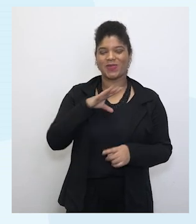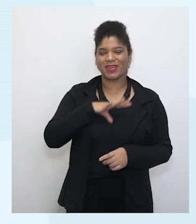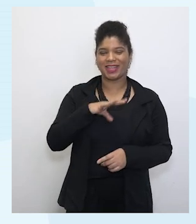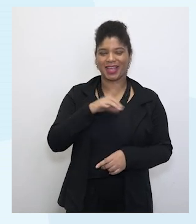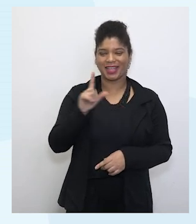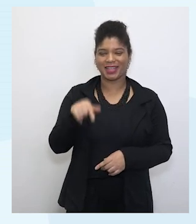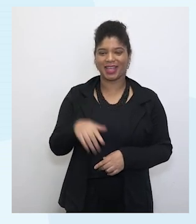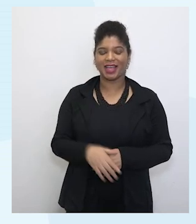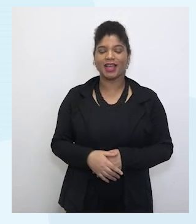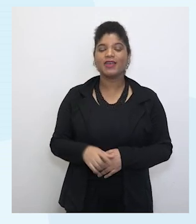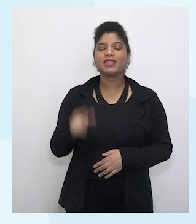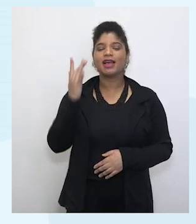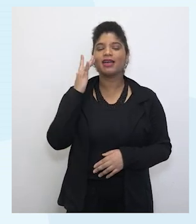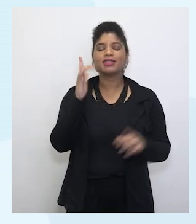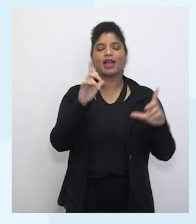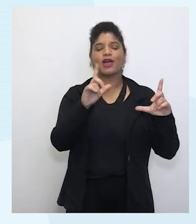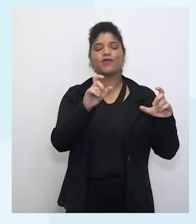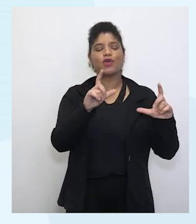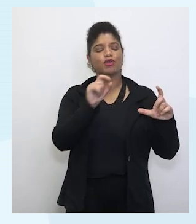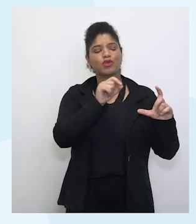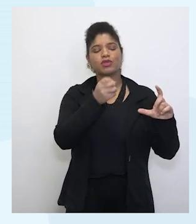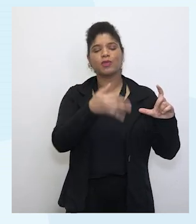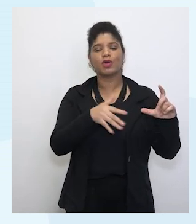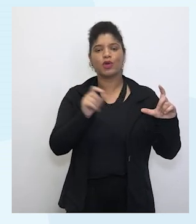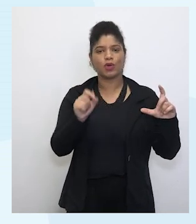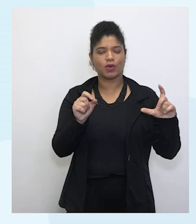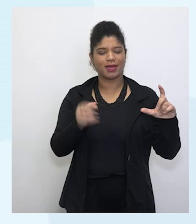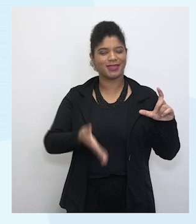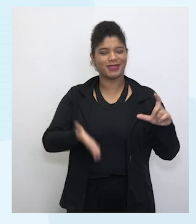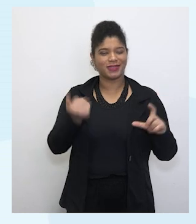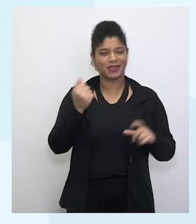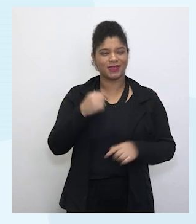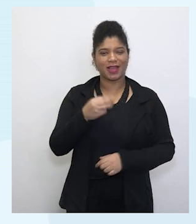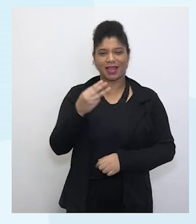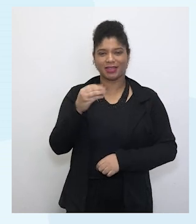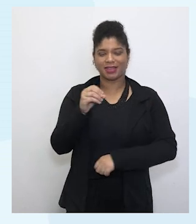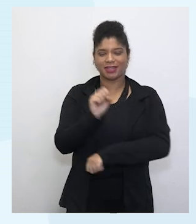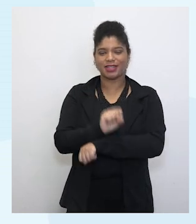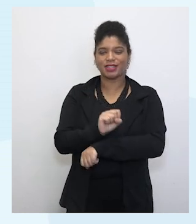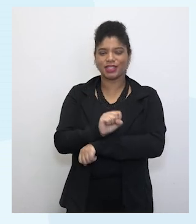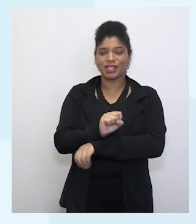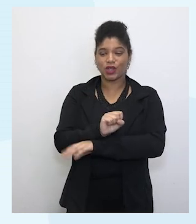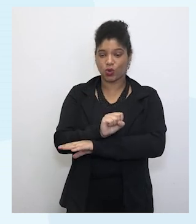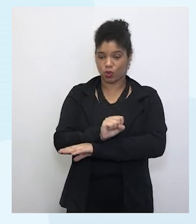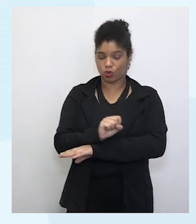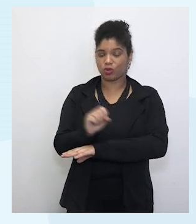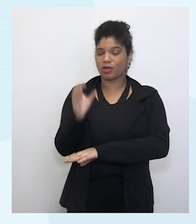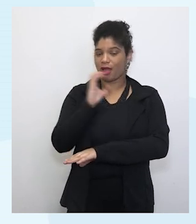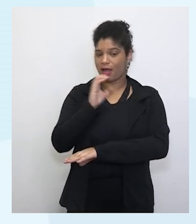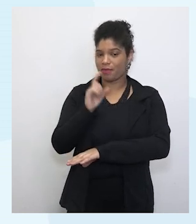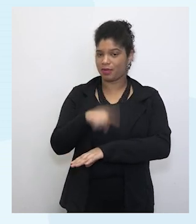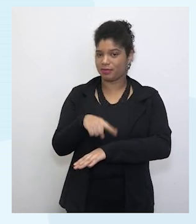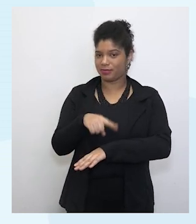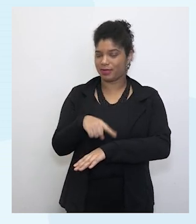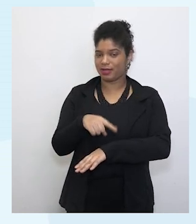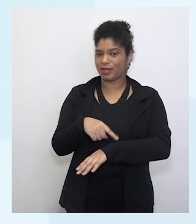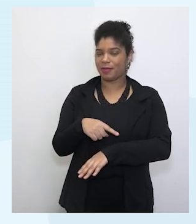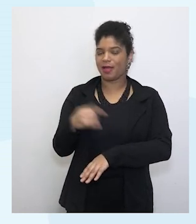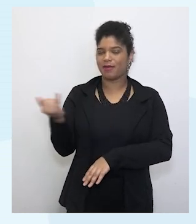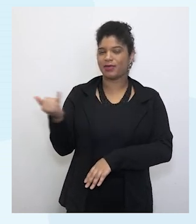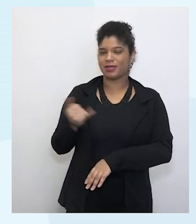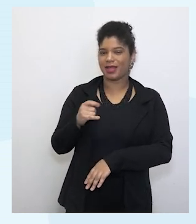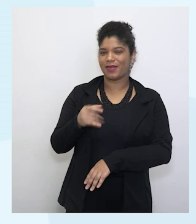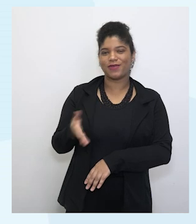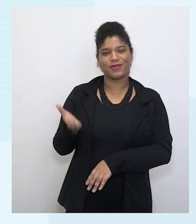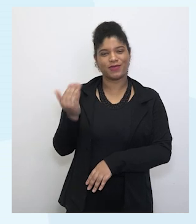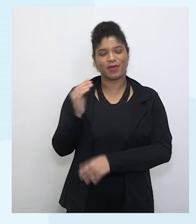antes. Então, sobre o que você acha que é essa imagem? Vamos lá? 30 segundinhos no chat, manda aqui para a Erika responder para mim.